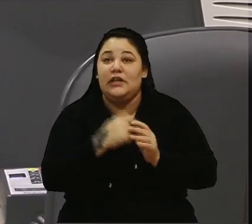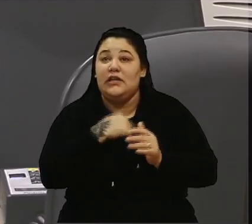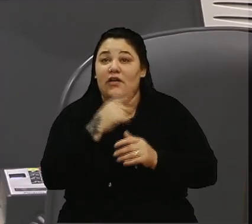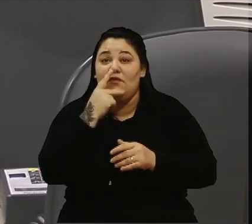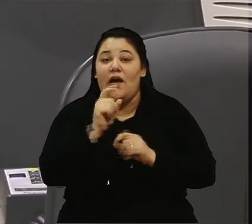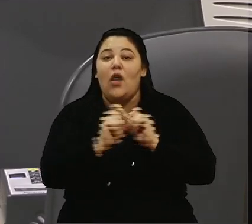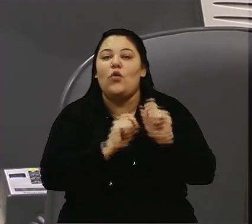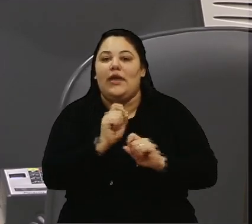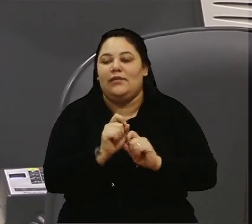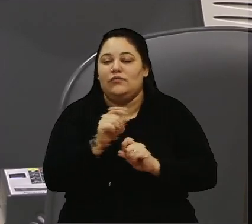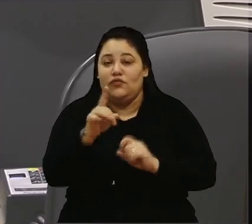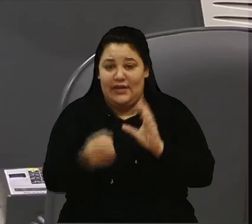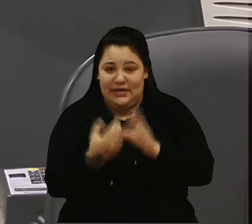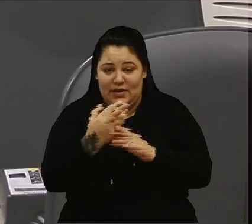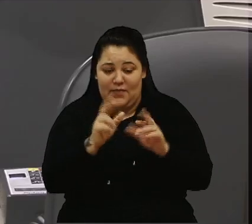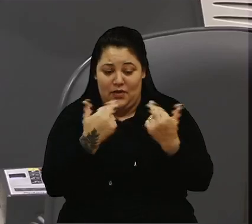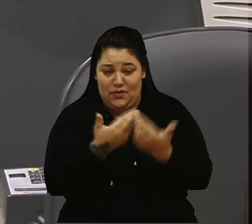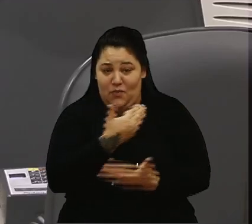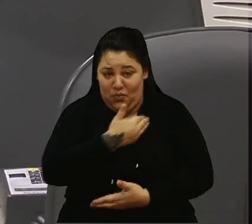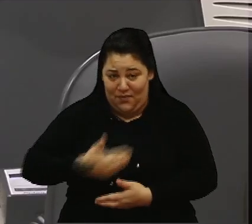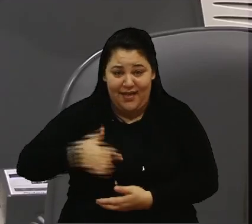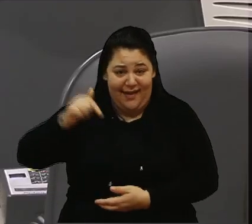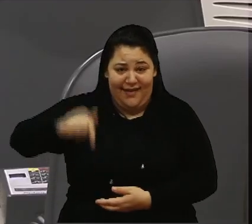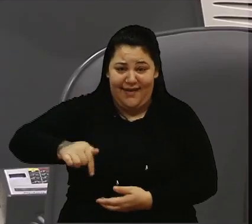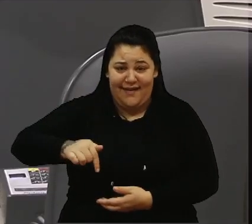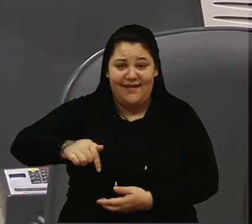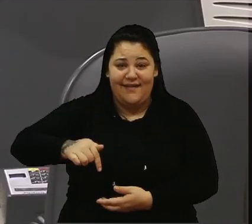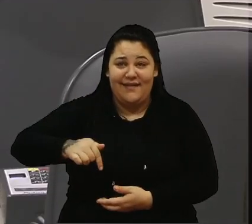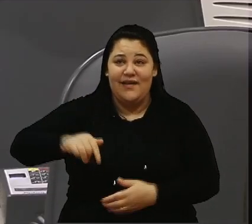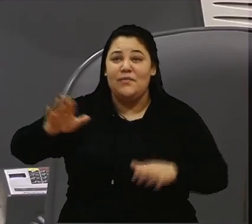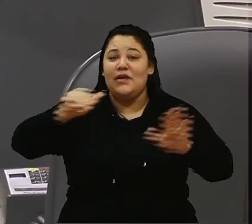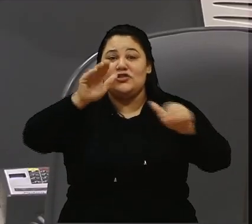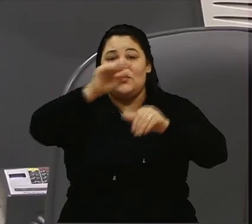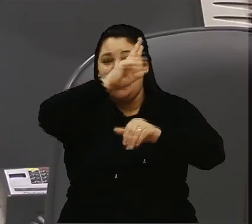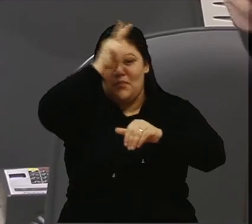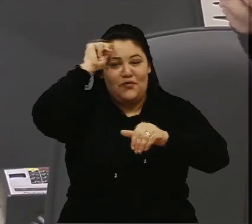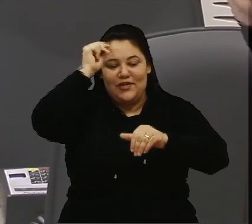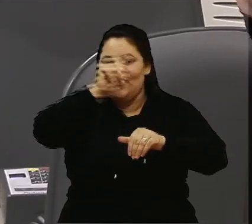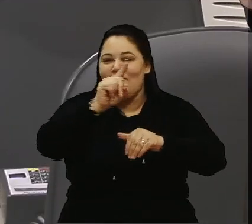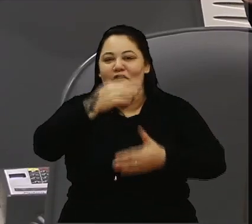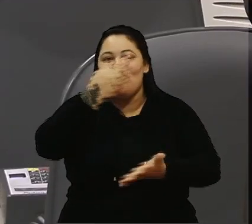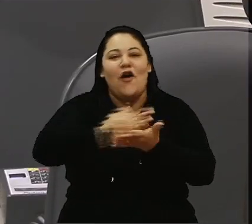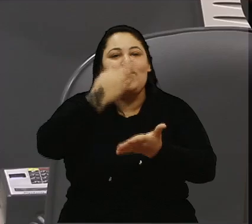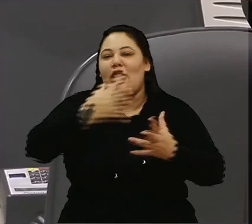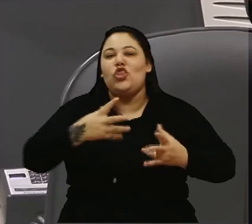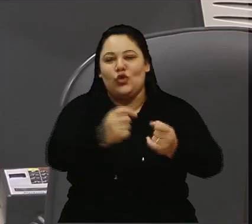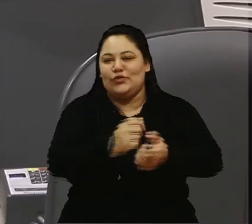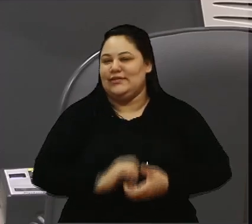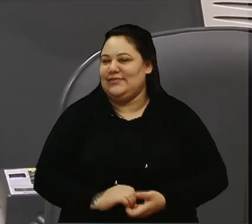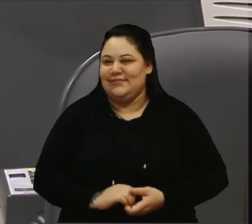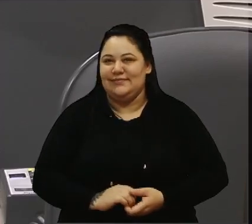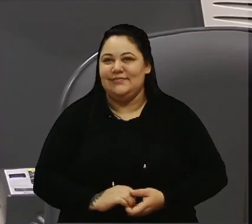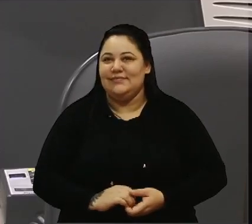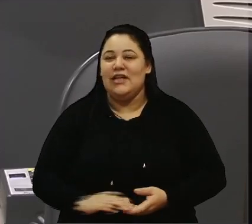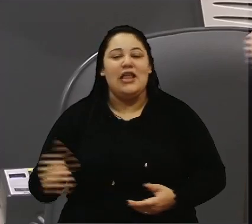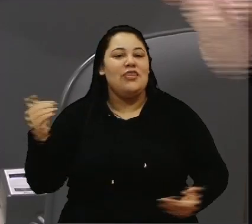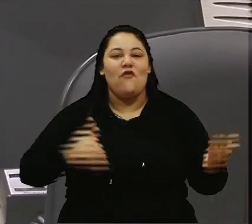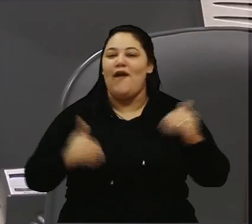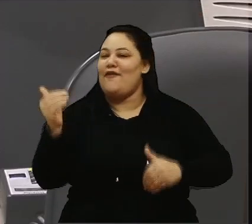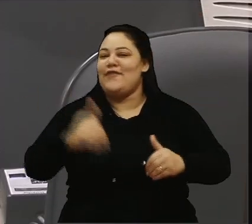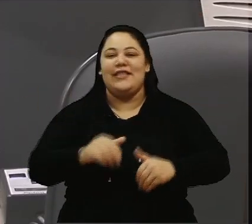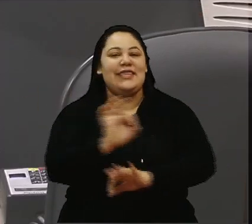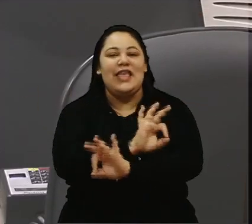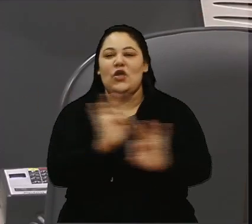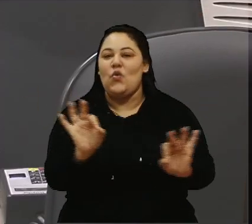vai fazer uma audiência pública aqui com os prefeitos, não vai vir nenhum prefeito. Não vai vir nenhum prefeito, porque